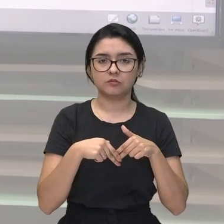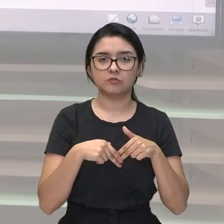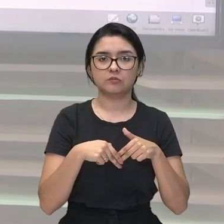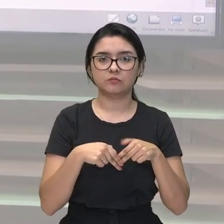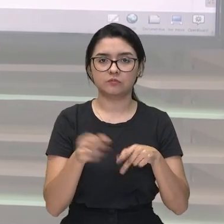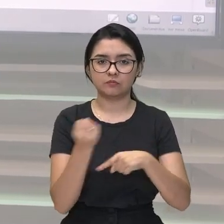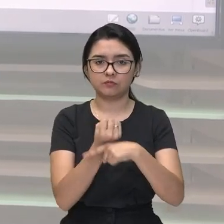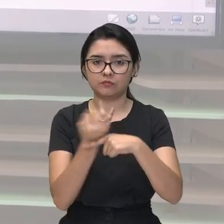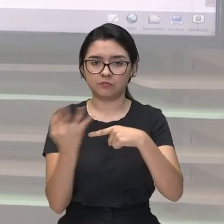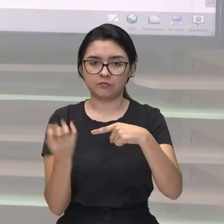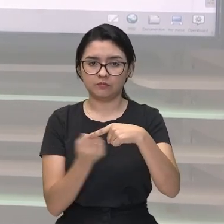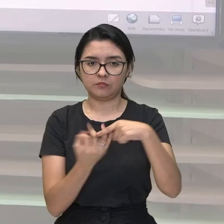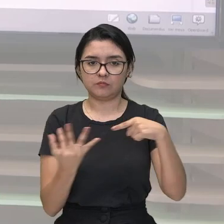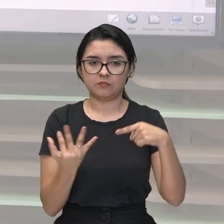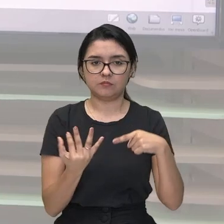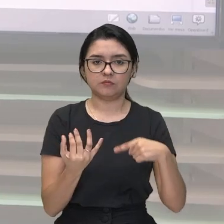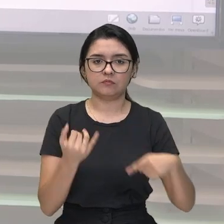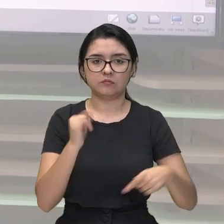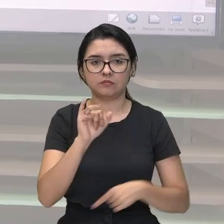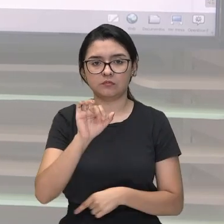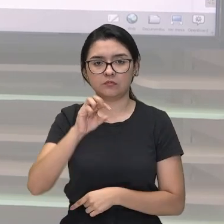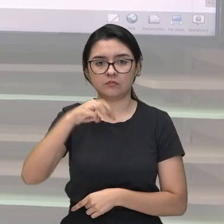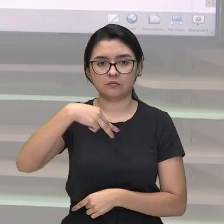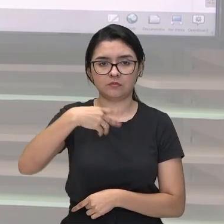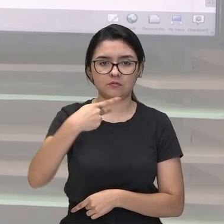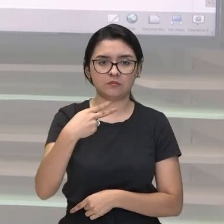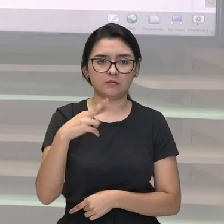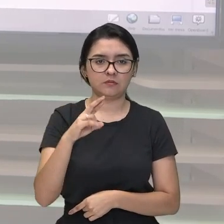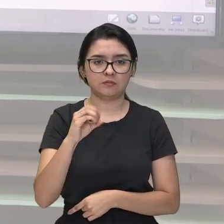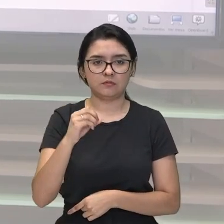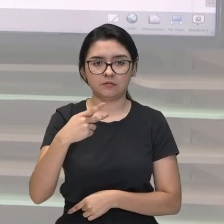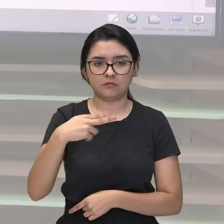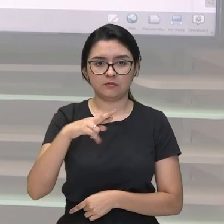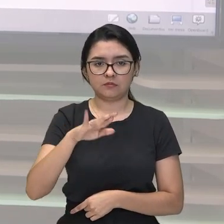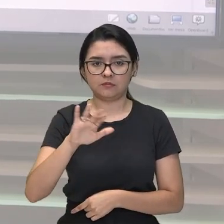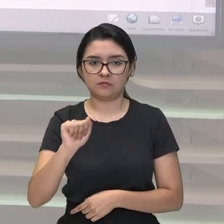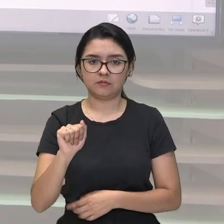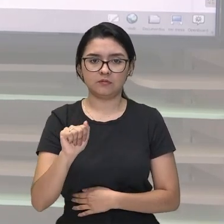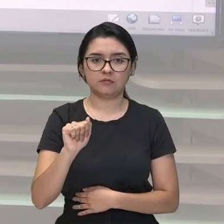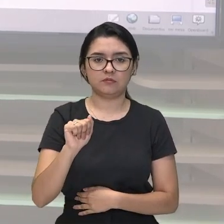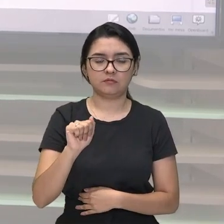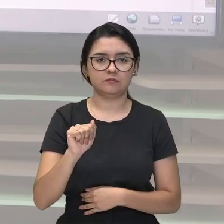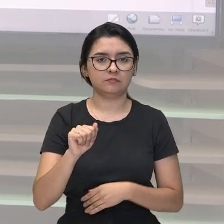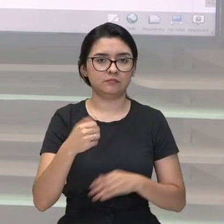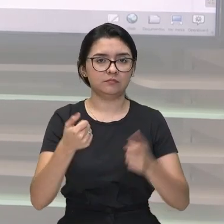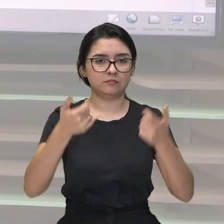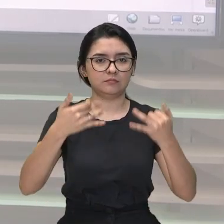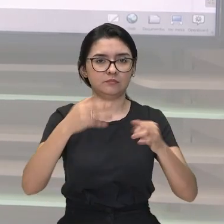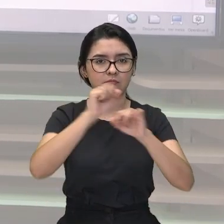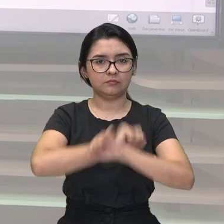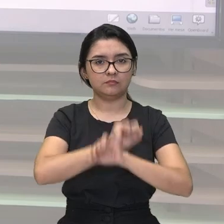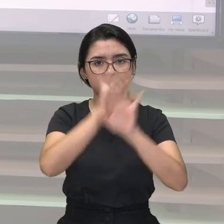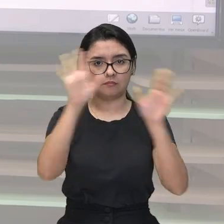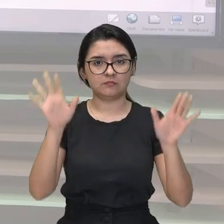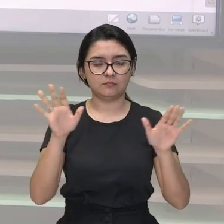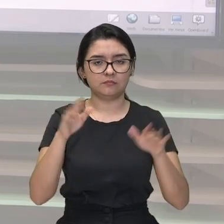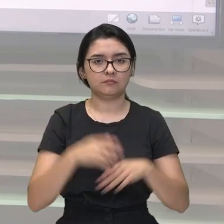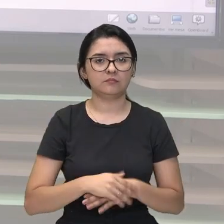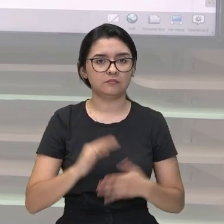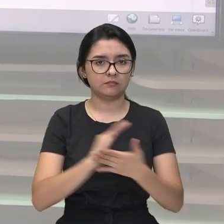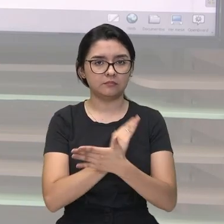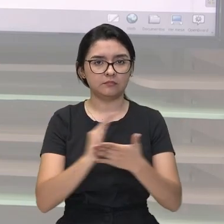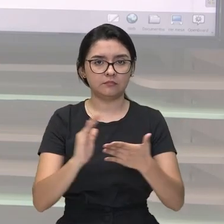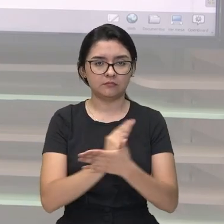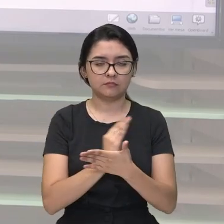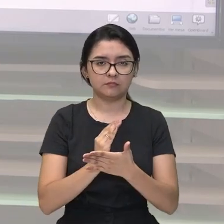fração imprópria. Tudo bem? Bom, não te assusta não, porque eu vou deixar isso muito claro aqui para você com os exemplos que eu vou